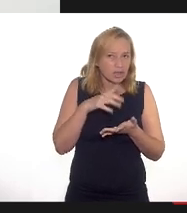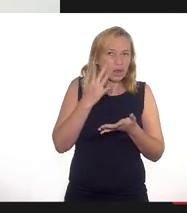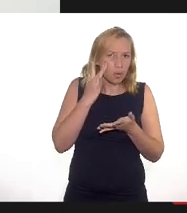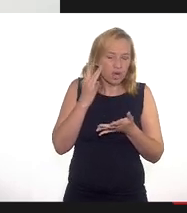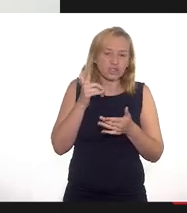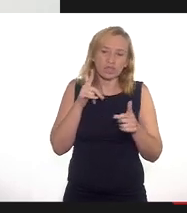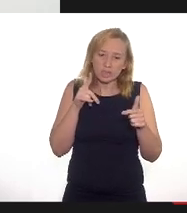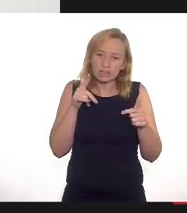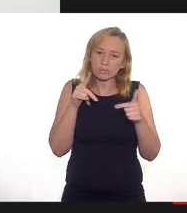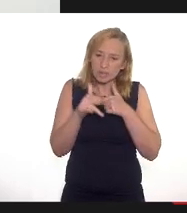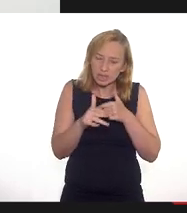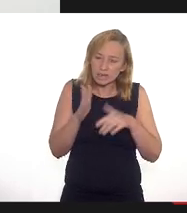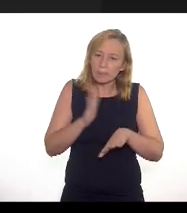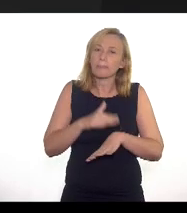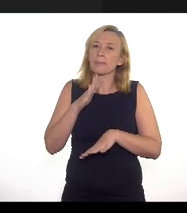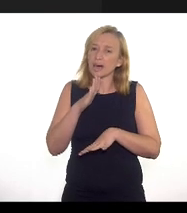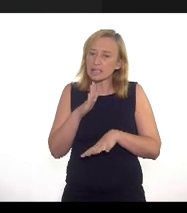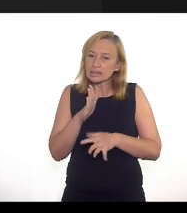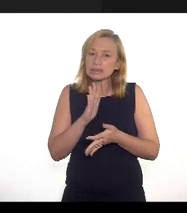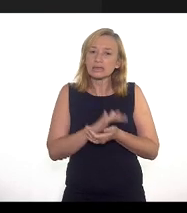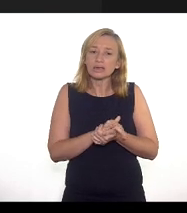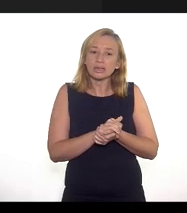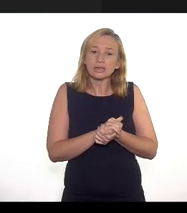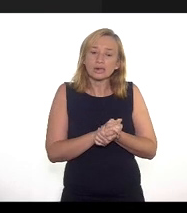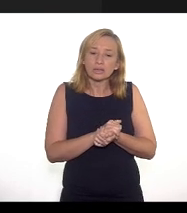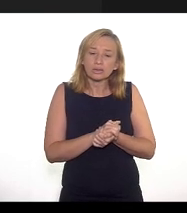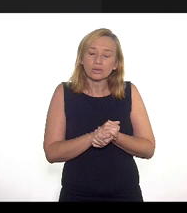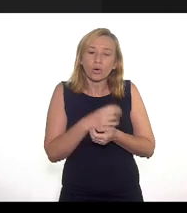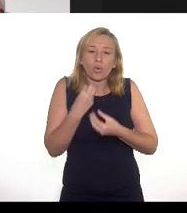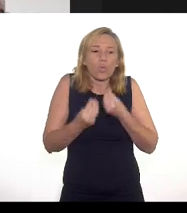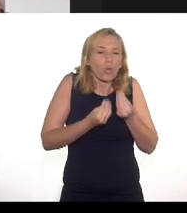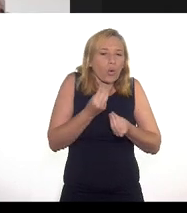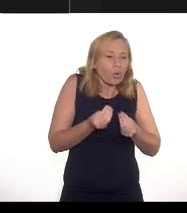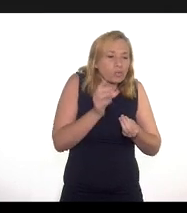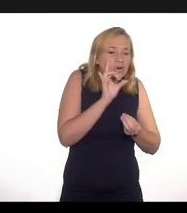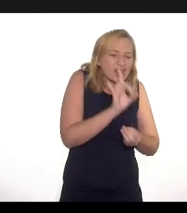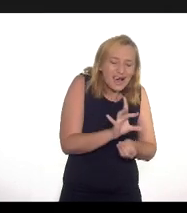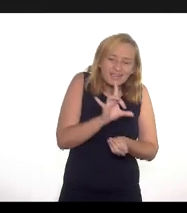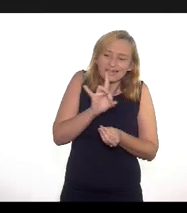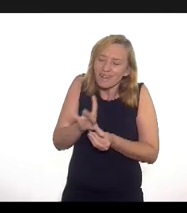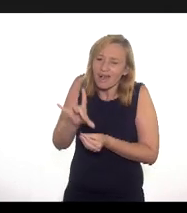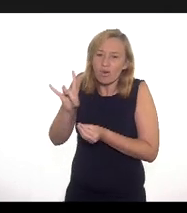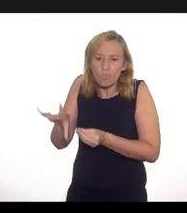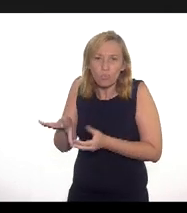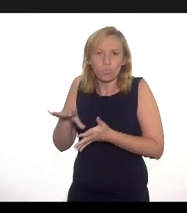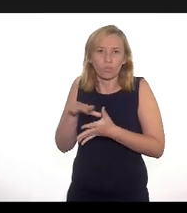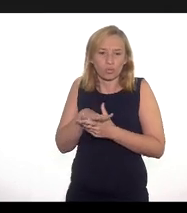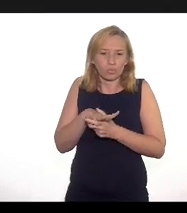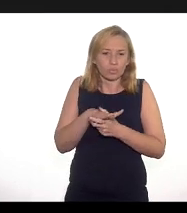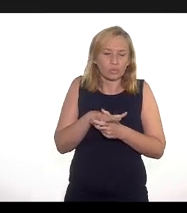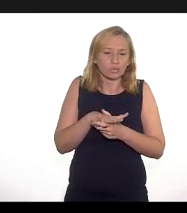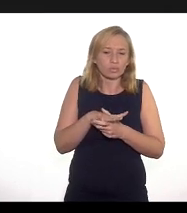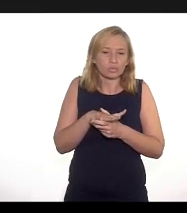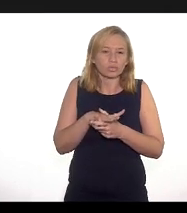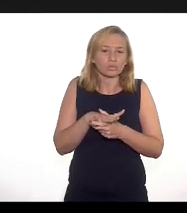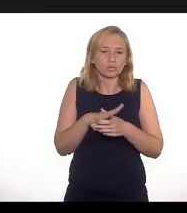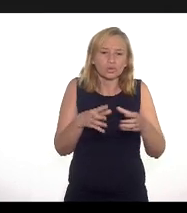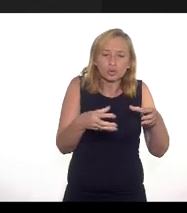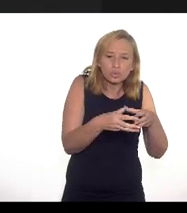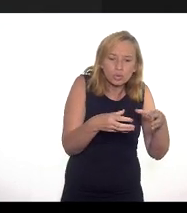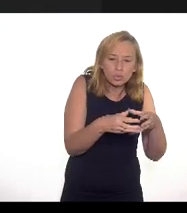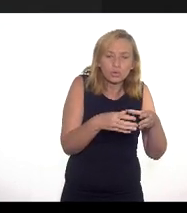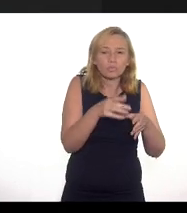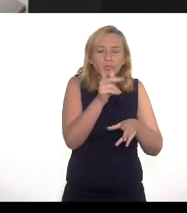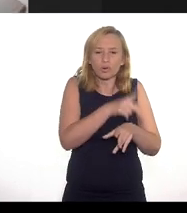unidade lá, o que atrapalhava eram as incertezas, como cada um dos envolvidos, né,